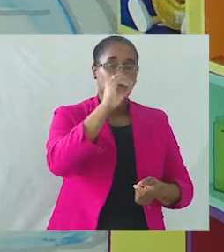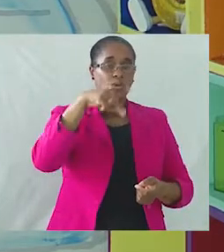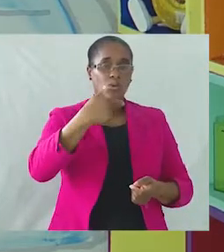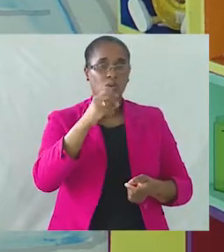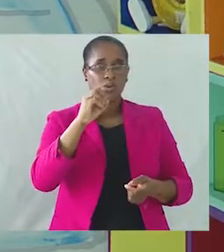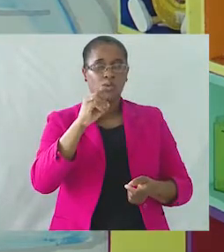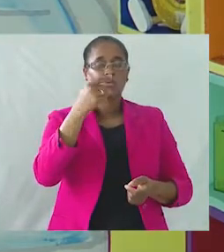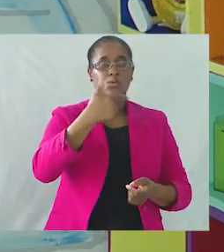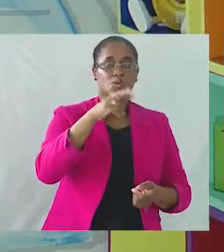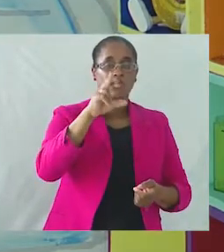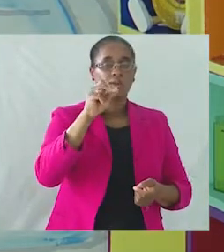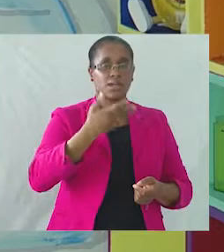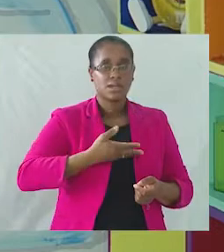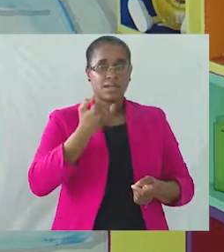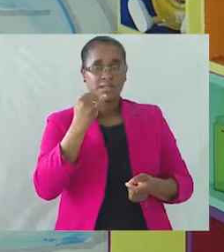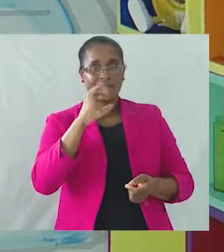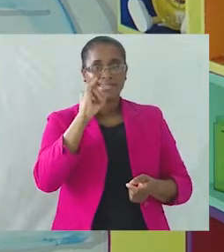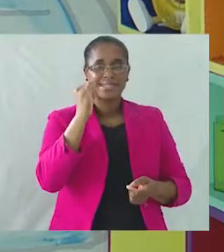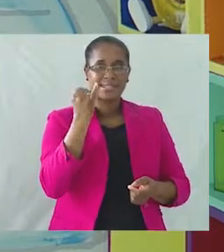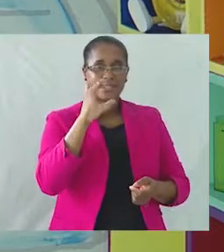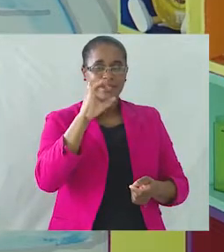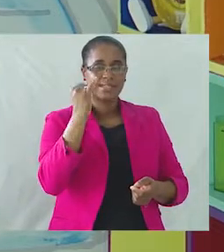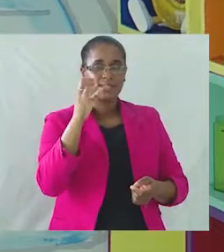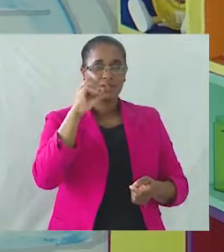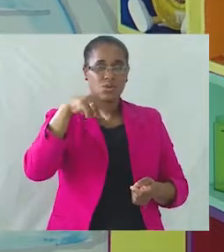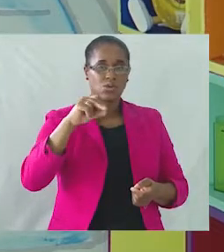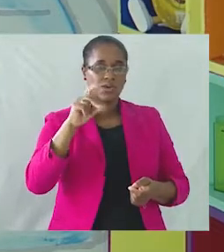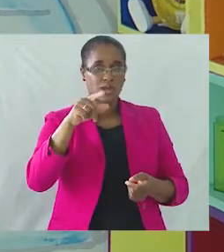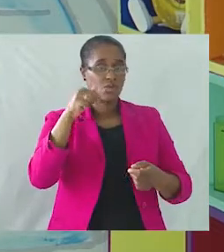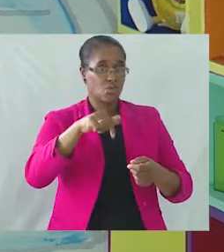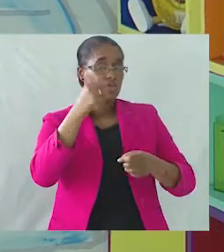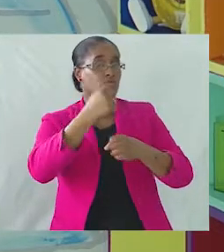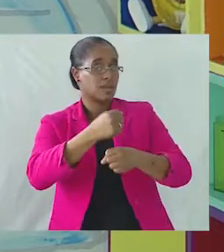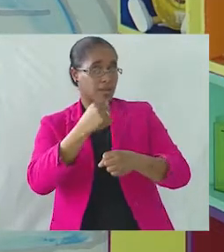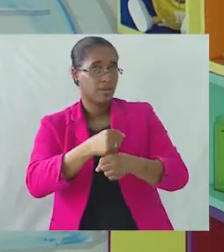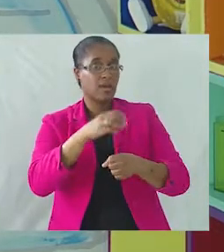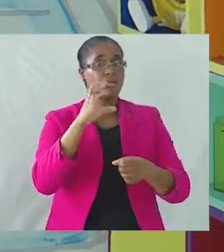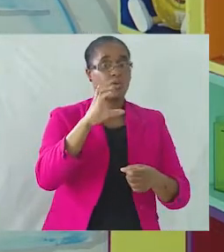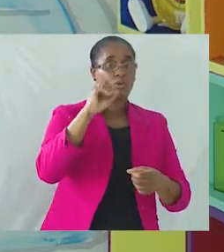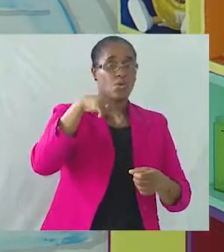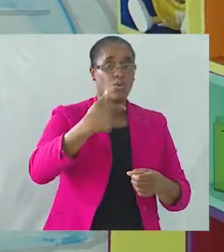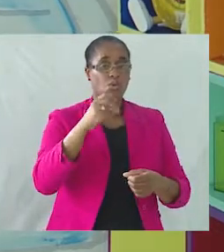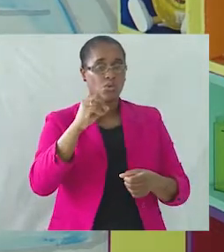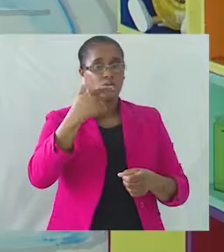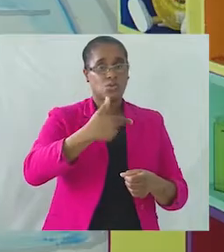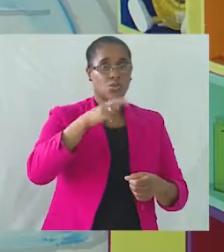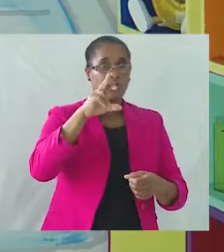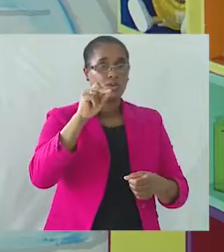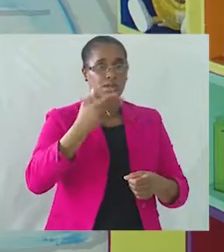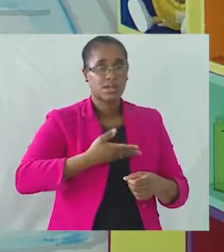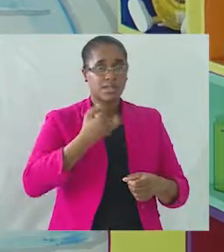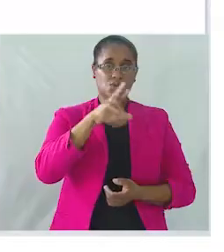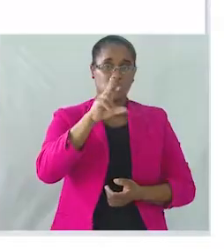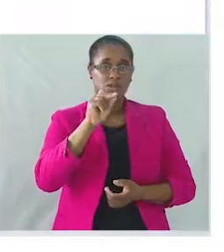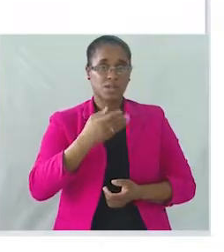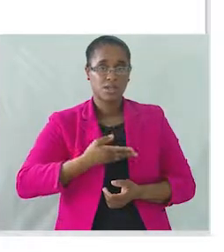trabalhar exclusivamente com o conto tradicional. E eu sei que vocês vão gostar muito.